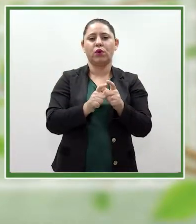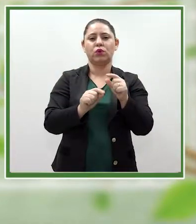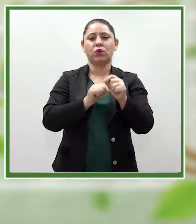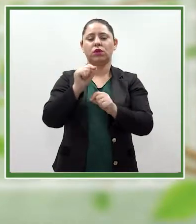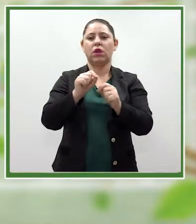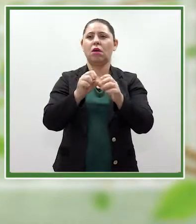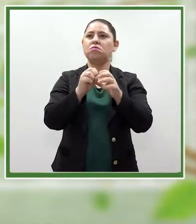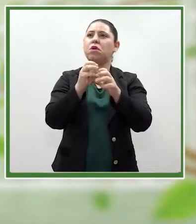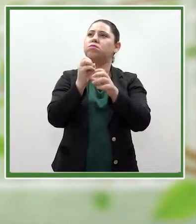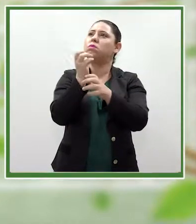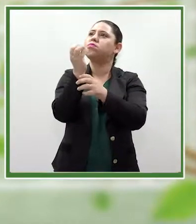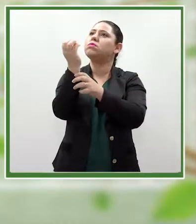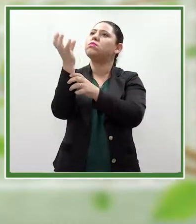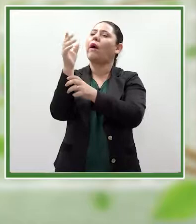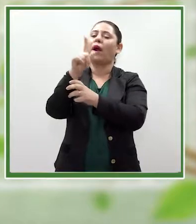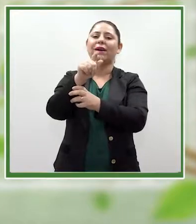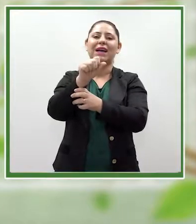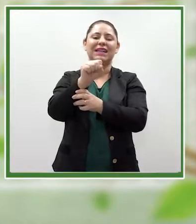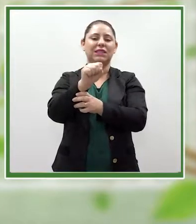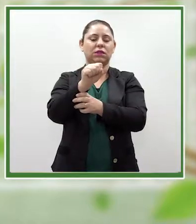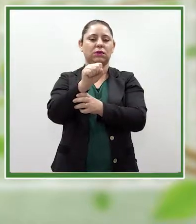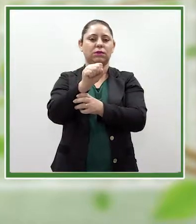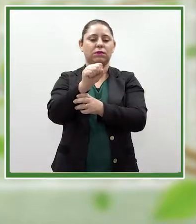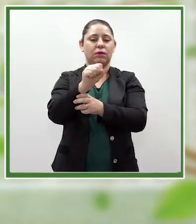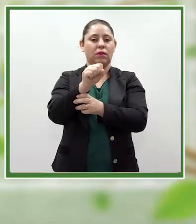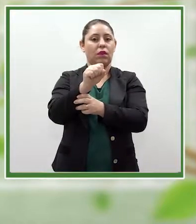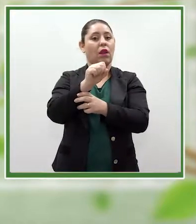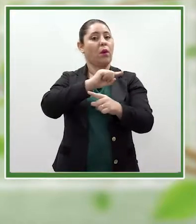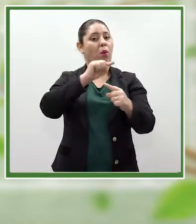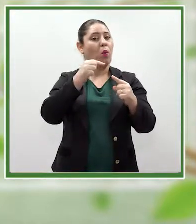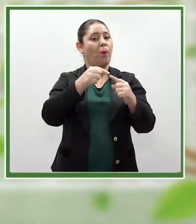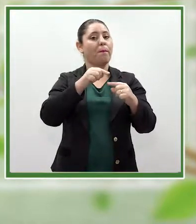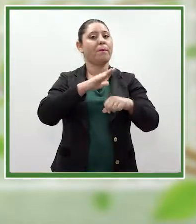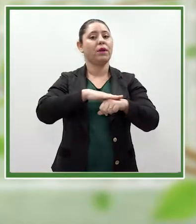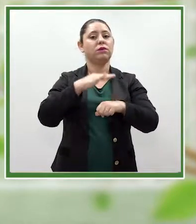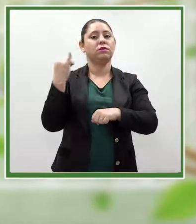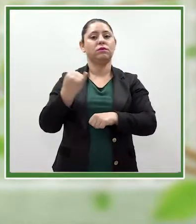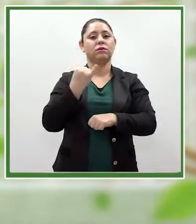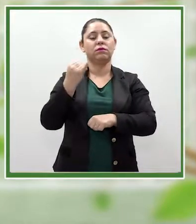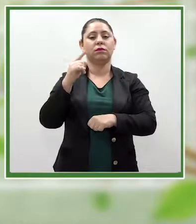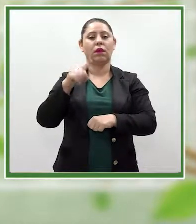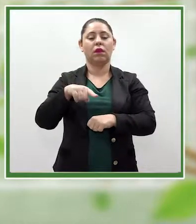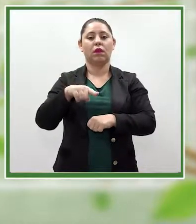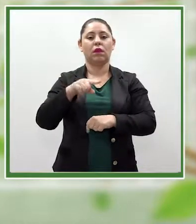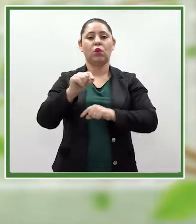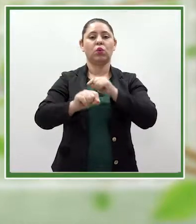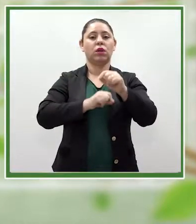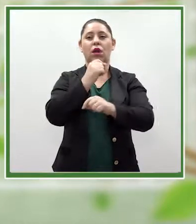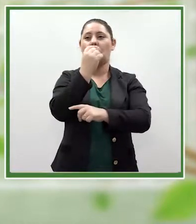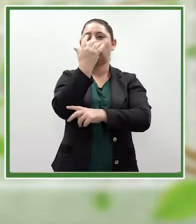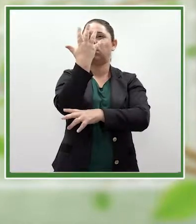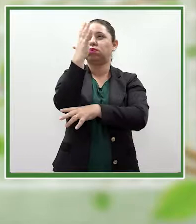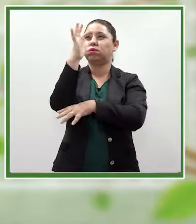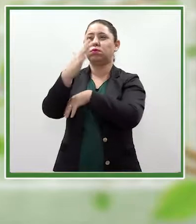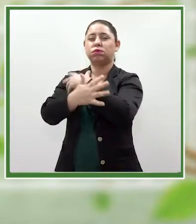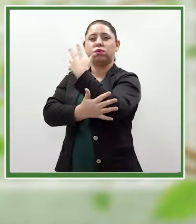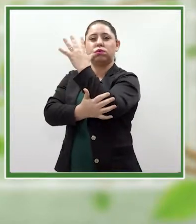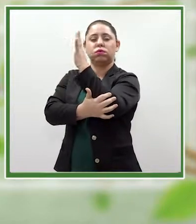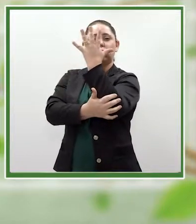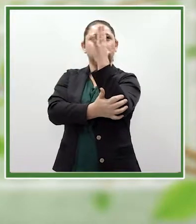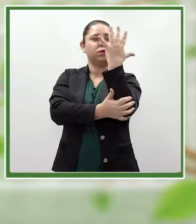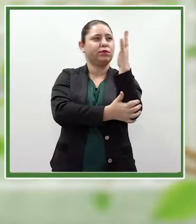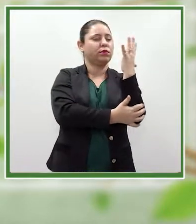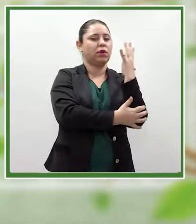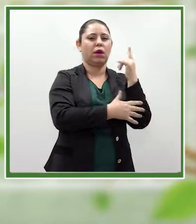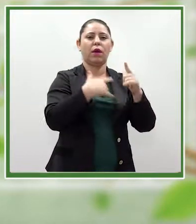da mitigação das emissões, né? É claro que o ponto mais importante é a parte